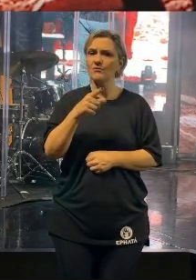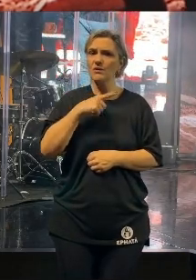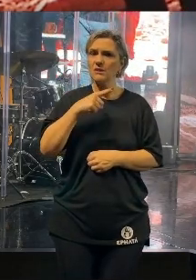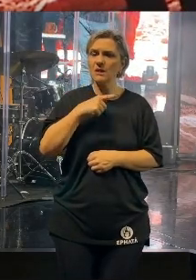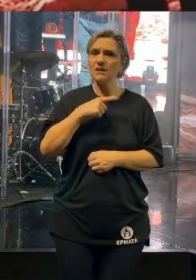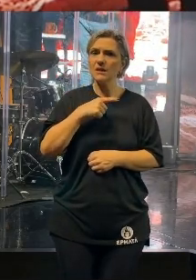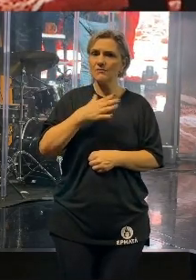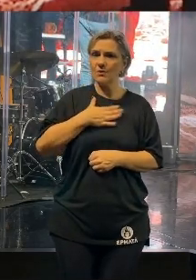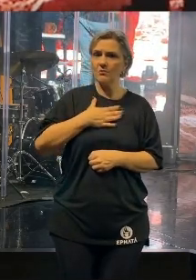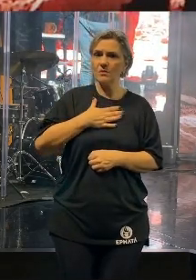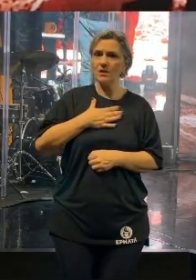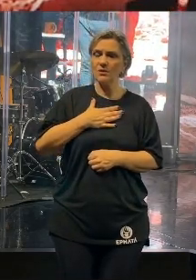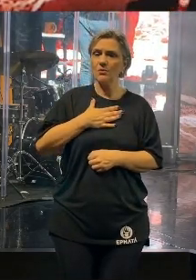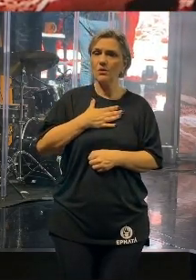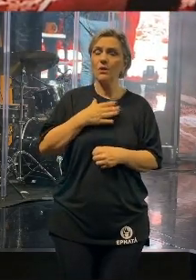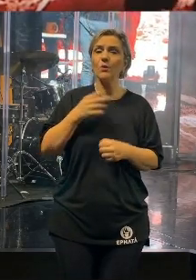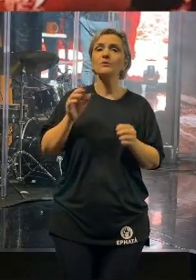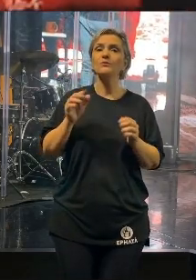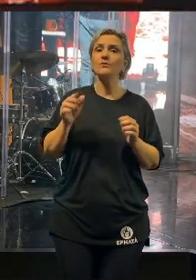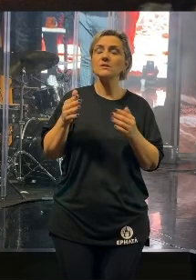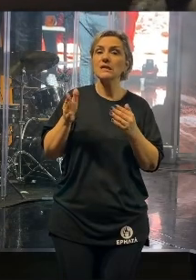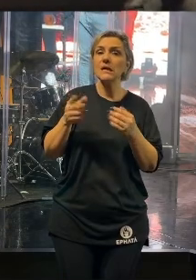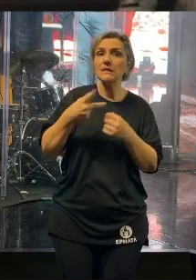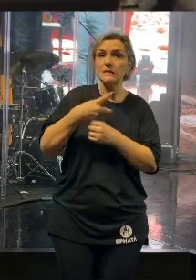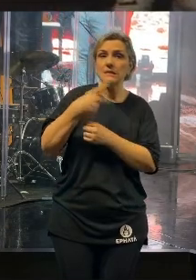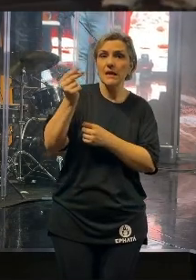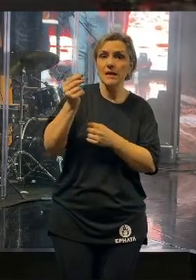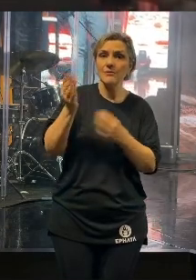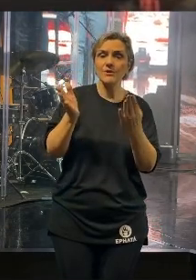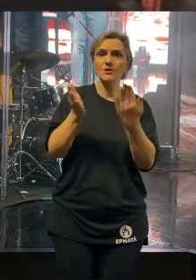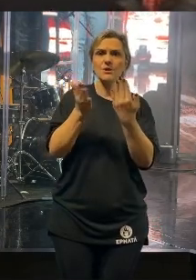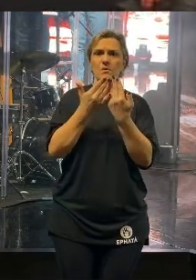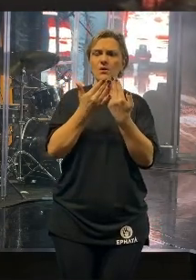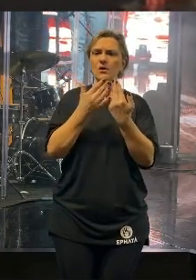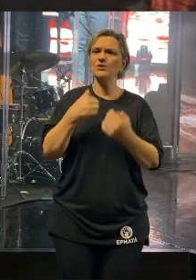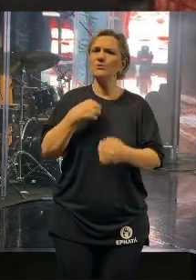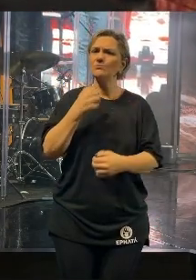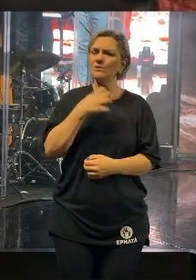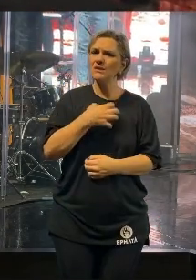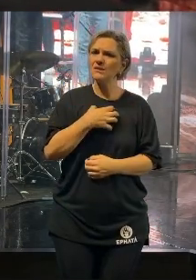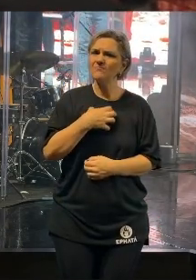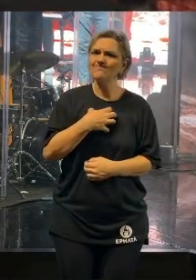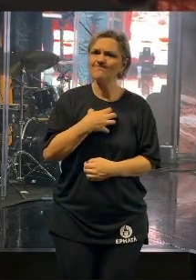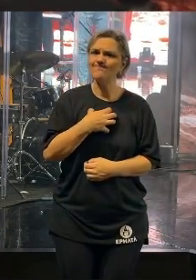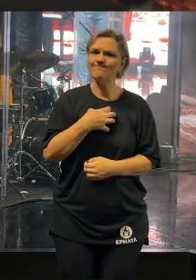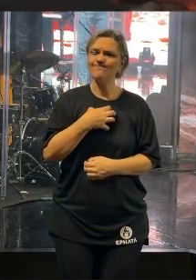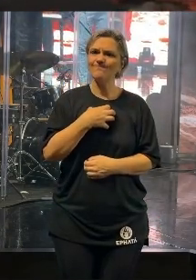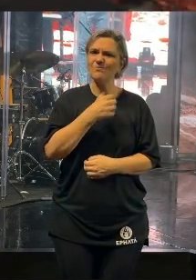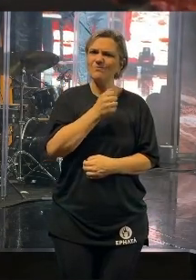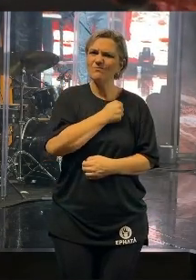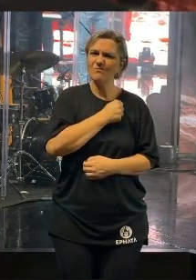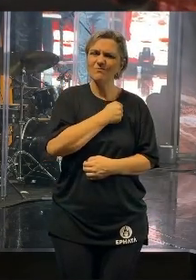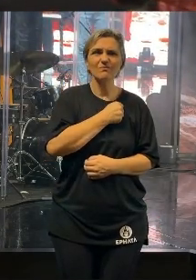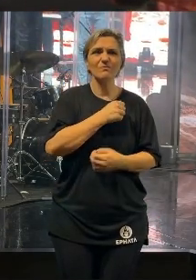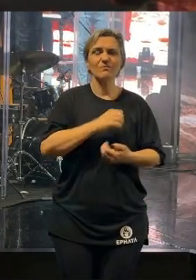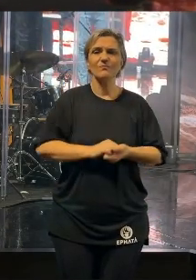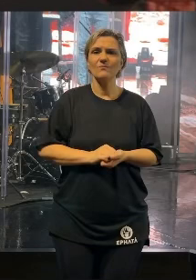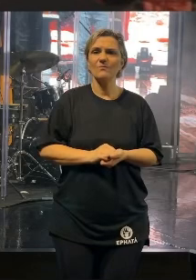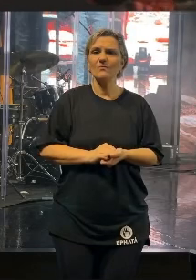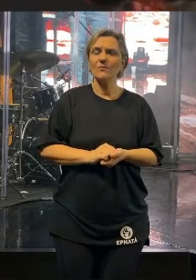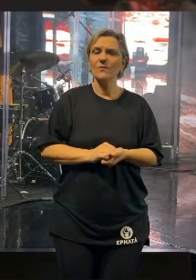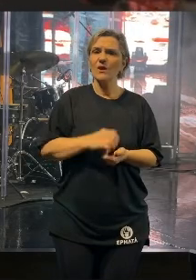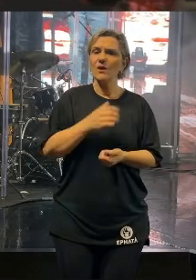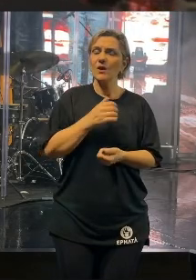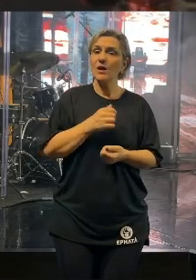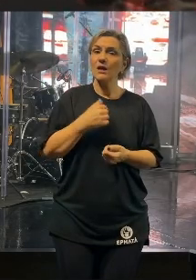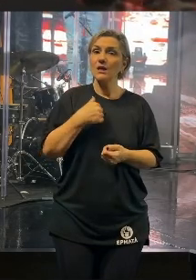sair fecha a porta. Eu nunca me senti tão humilhado na minha vida. Era um dia como esse, muito chuvoso,